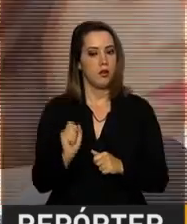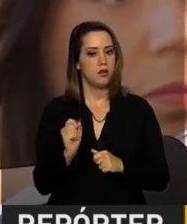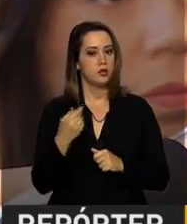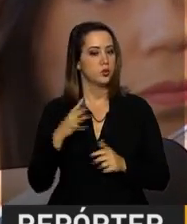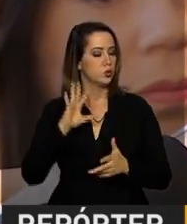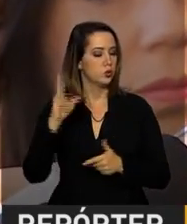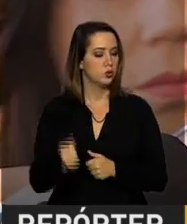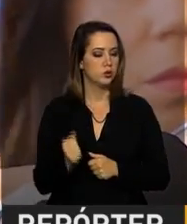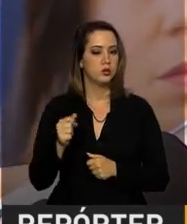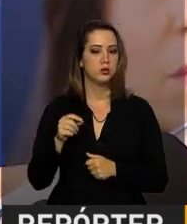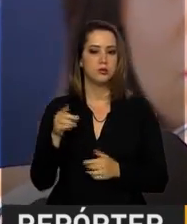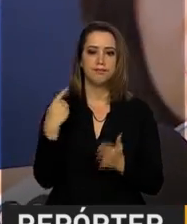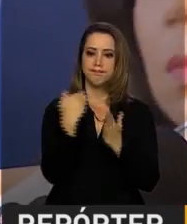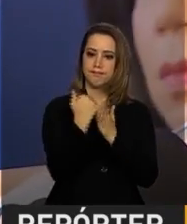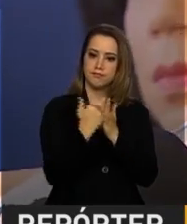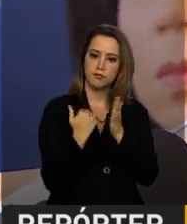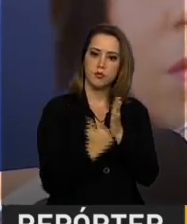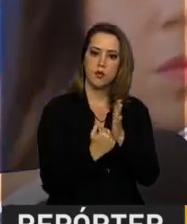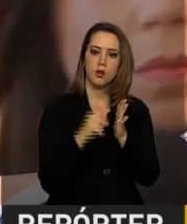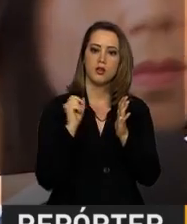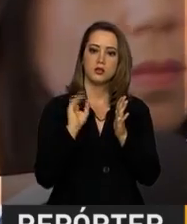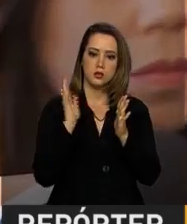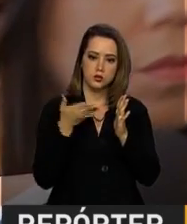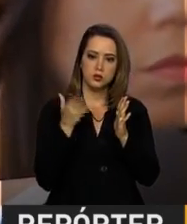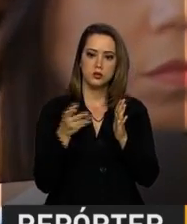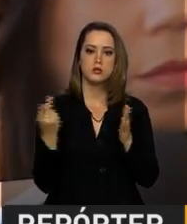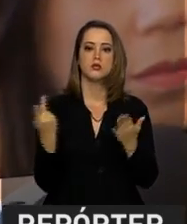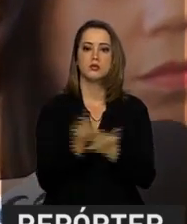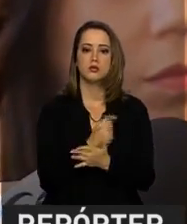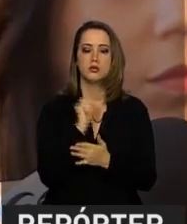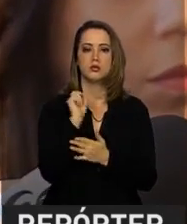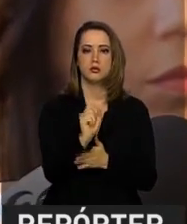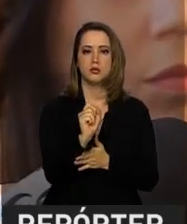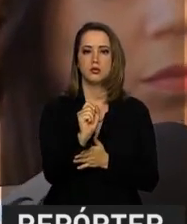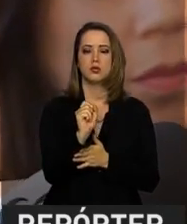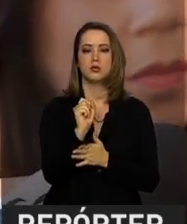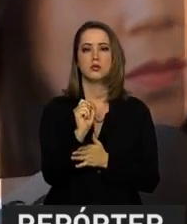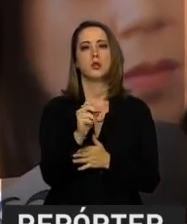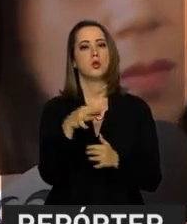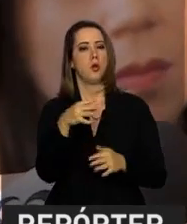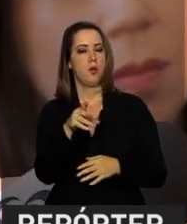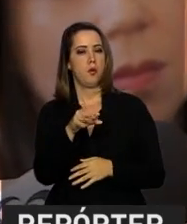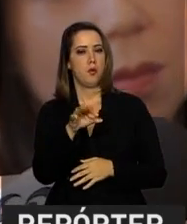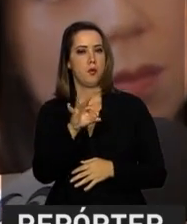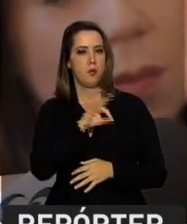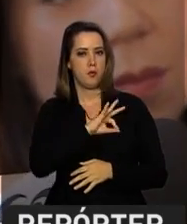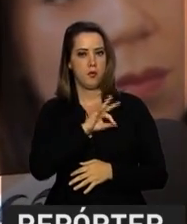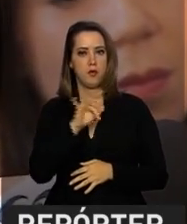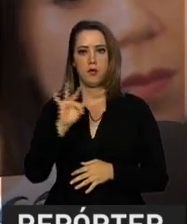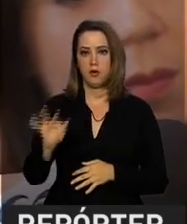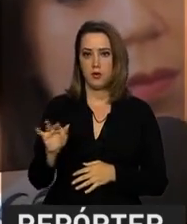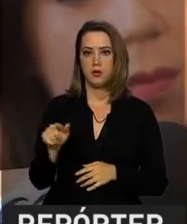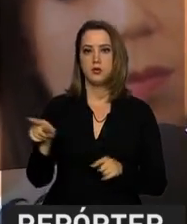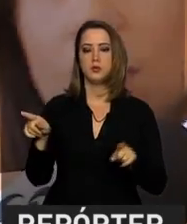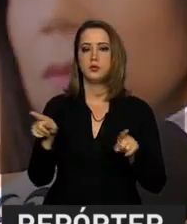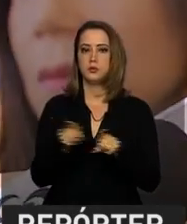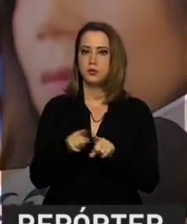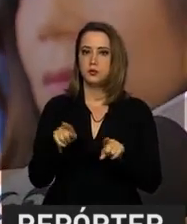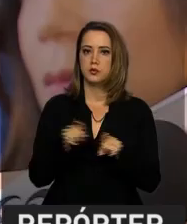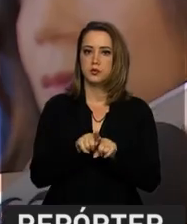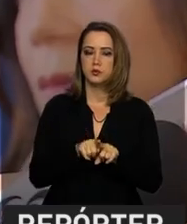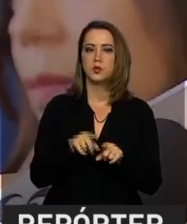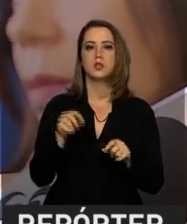estão sendo tomadas, seja em nível de segurança pública, a Polícia Federal, a inteligência da Polícia Federal